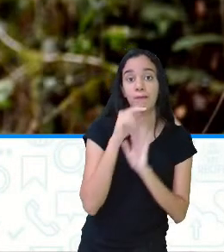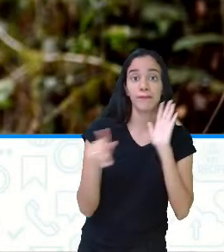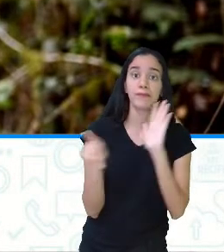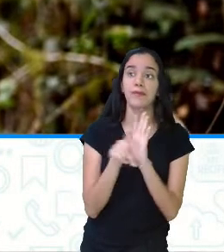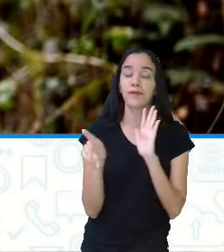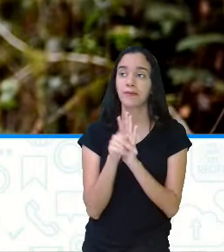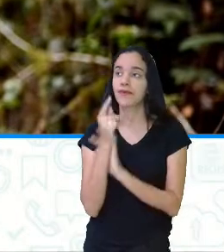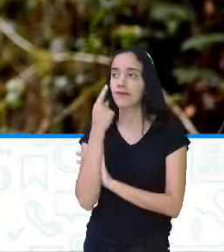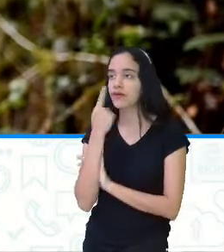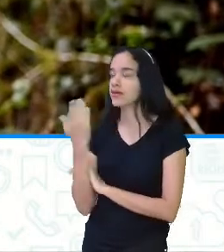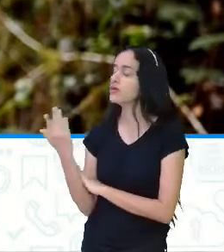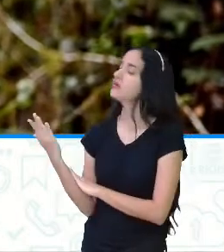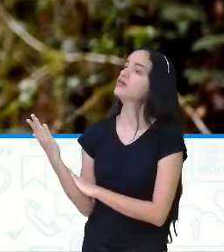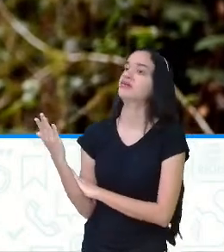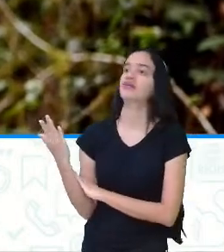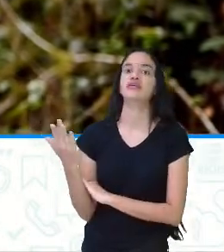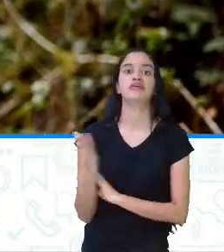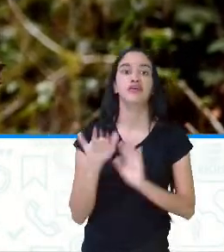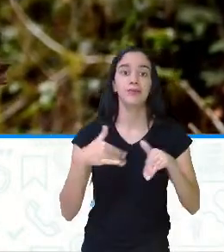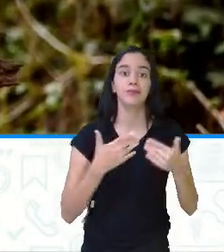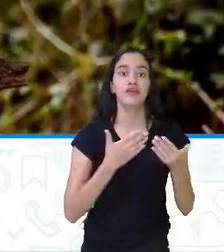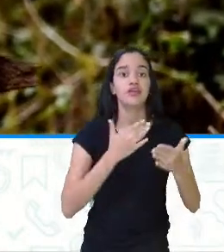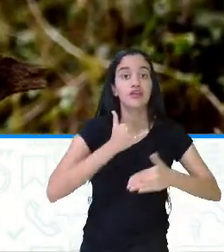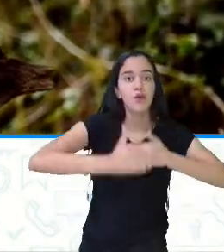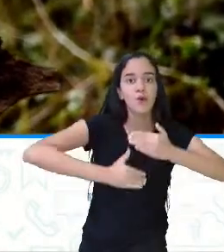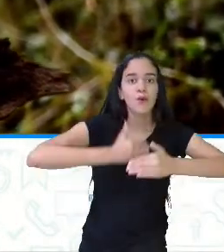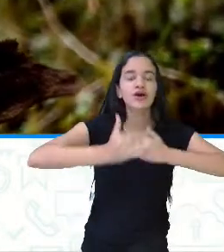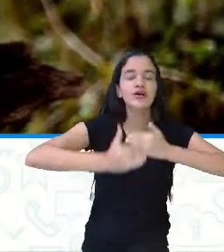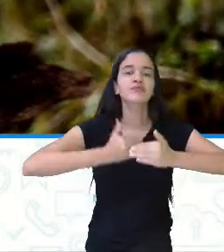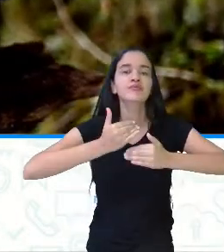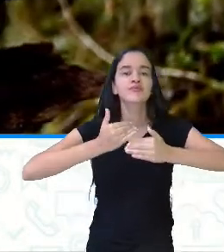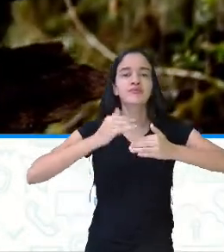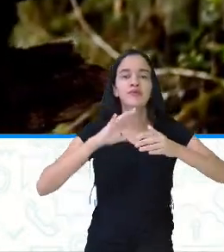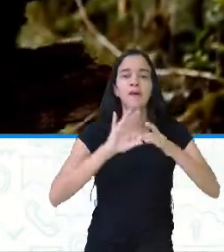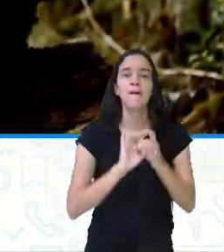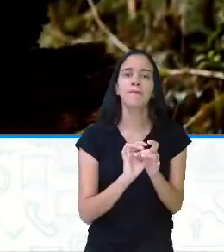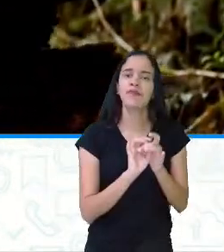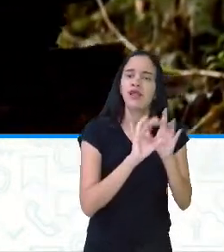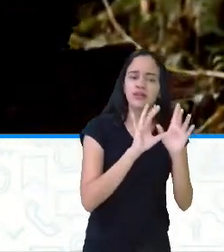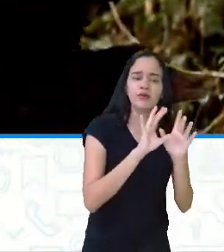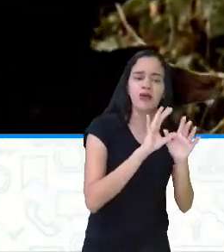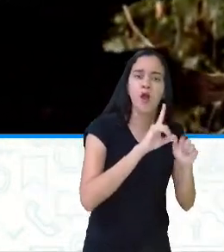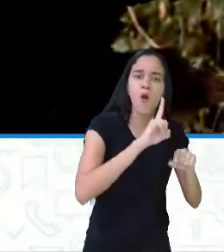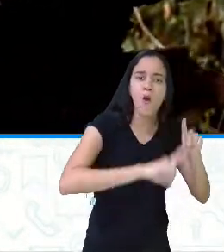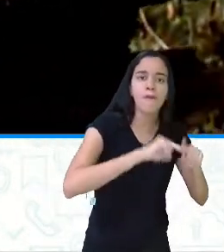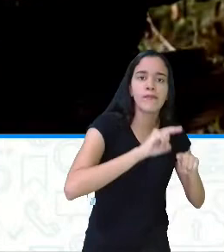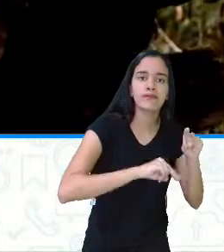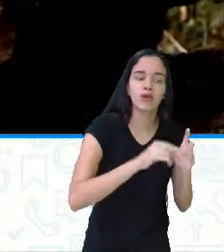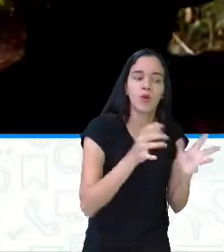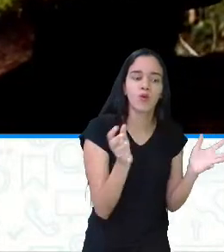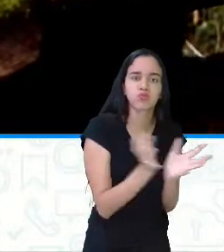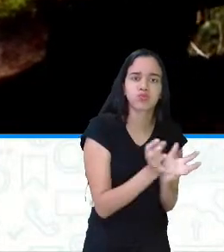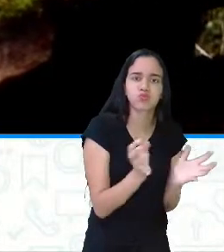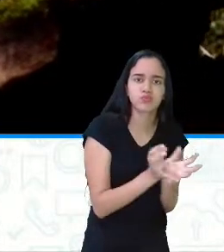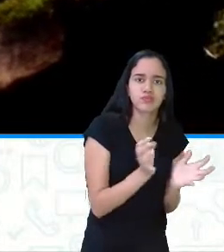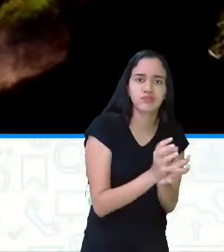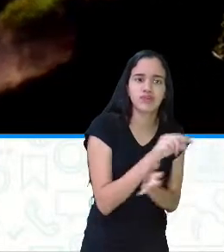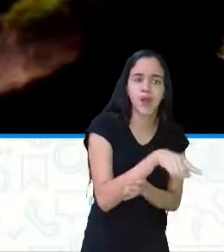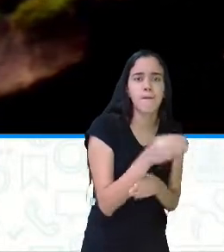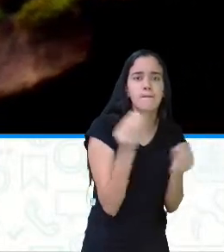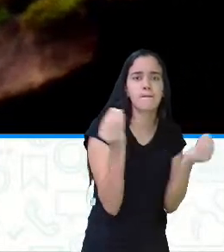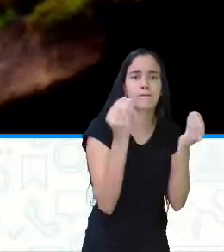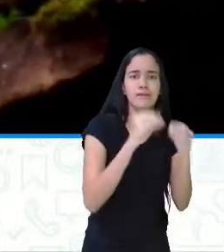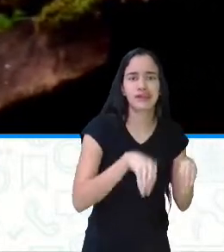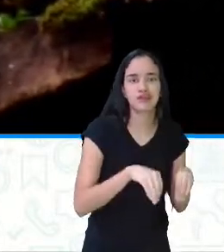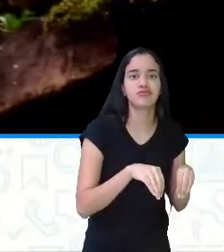E olha só, e também esse processo ajuda o quê? A libertar o material que, se acumulado, poderia prejudicar